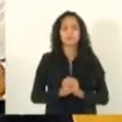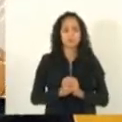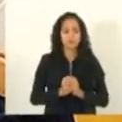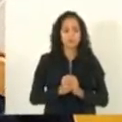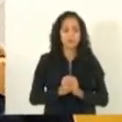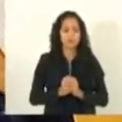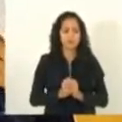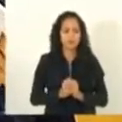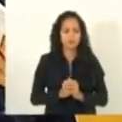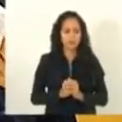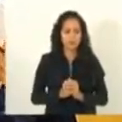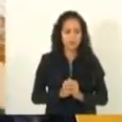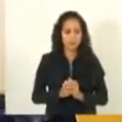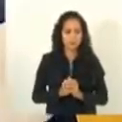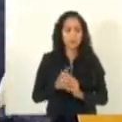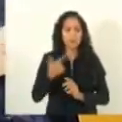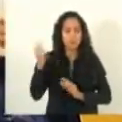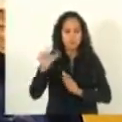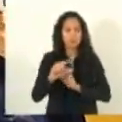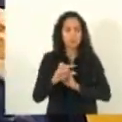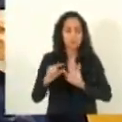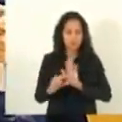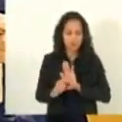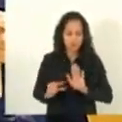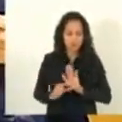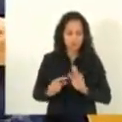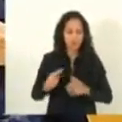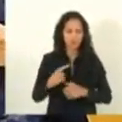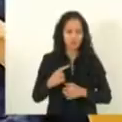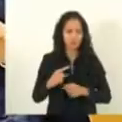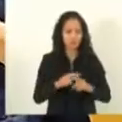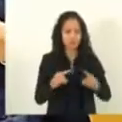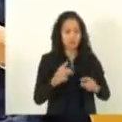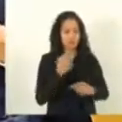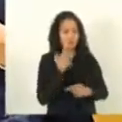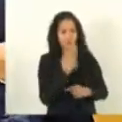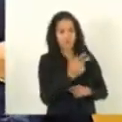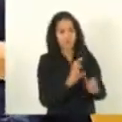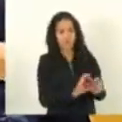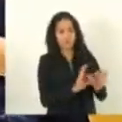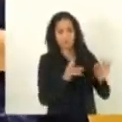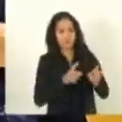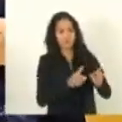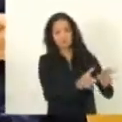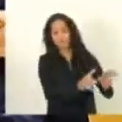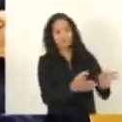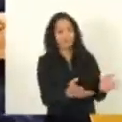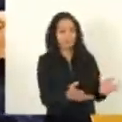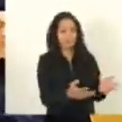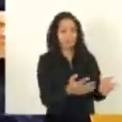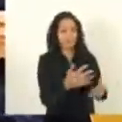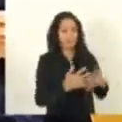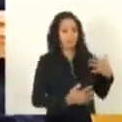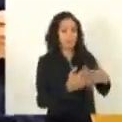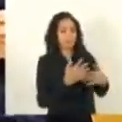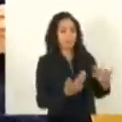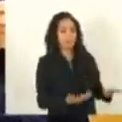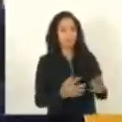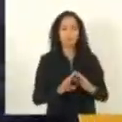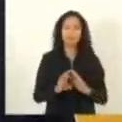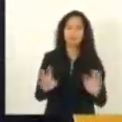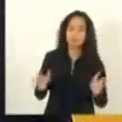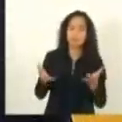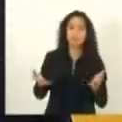Não, tem os demais parágrafos, mas Vossa Excelência não deixou eu continuar aqui. Mas gostaria de